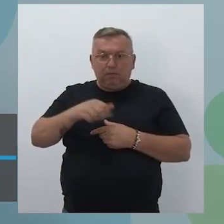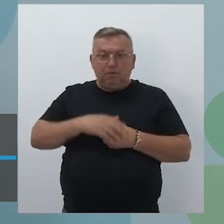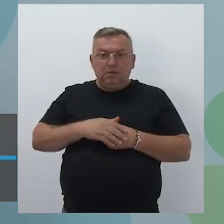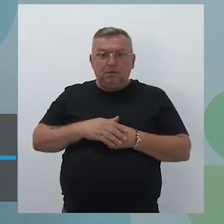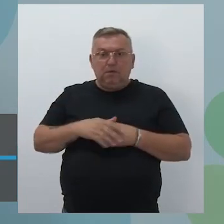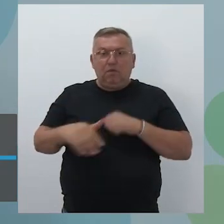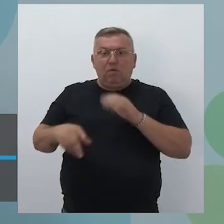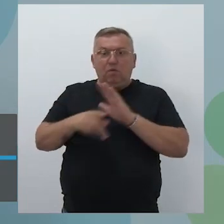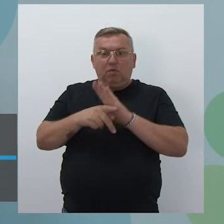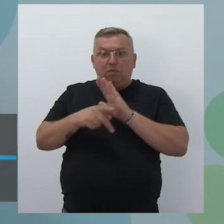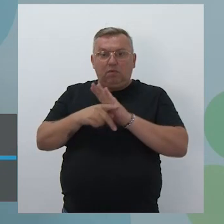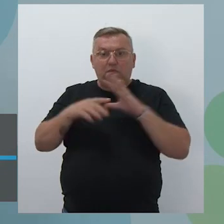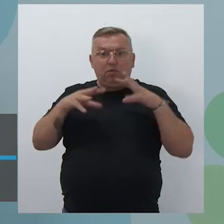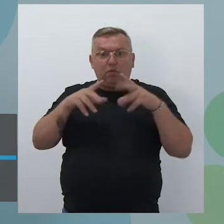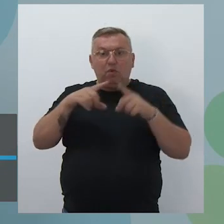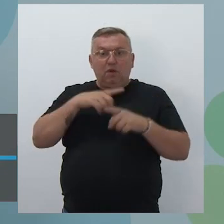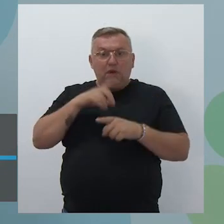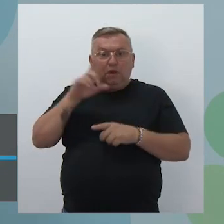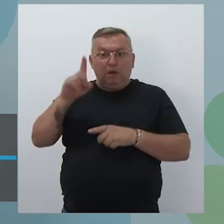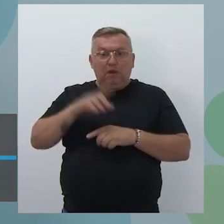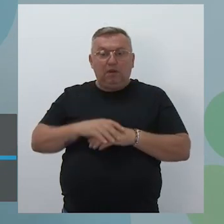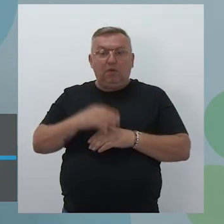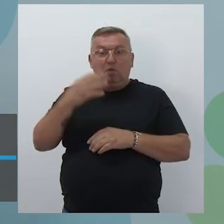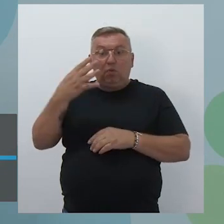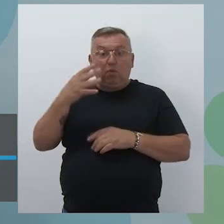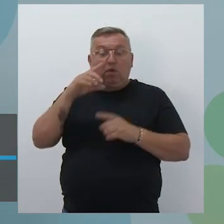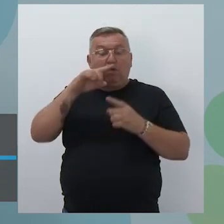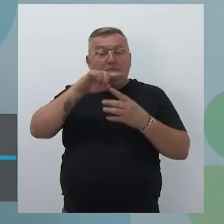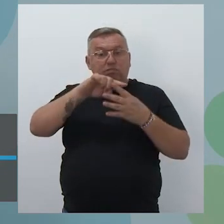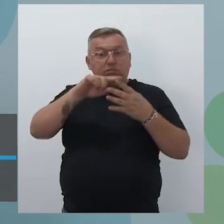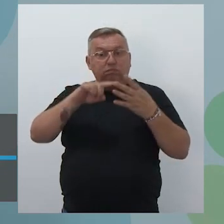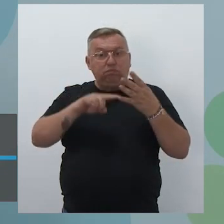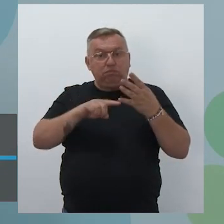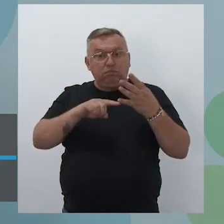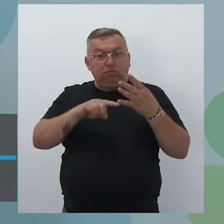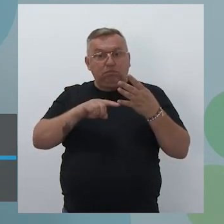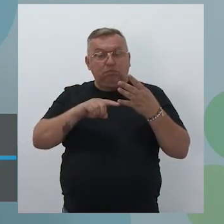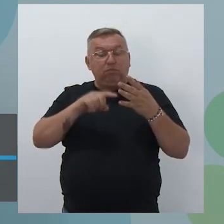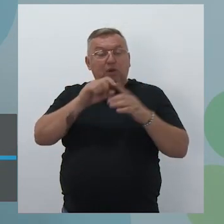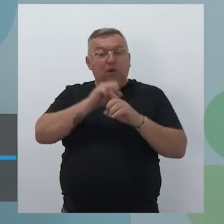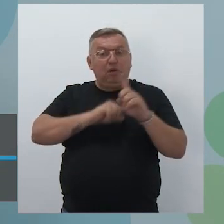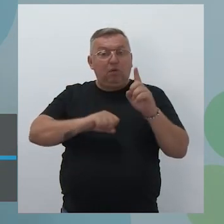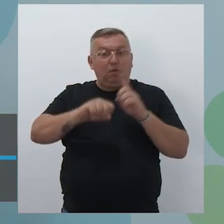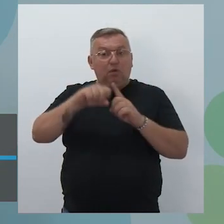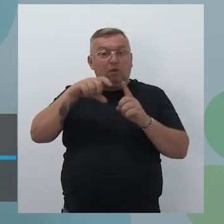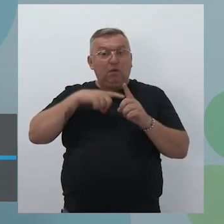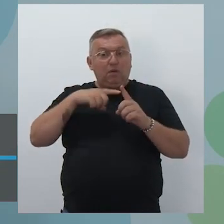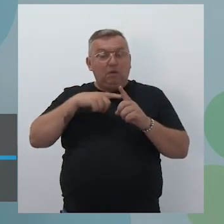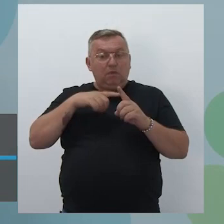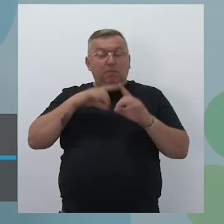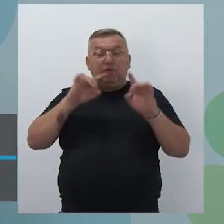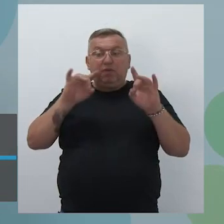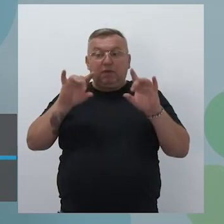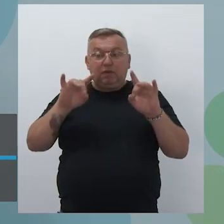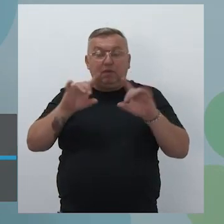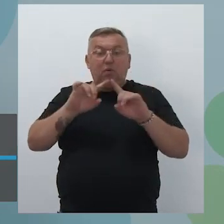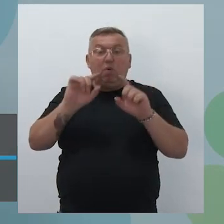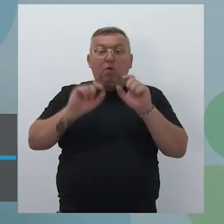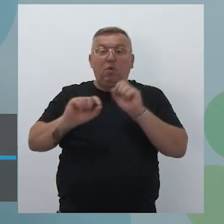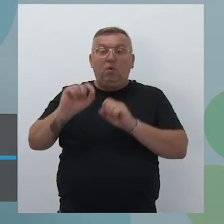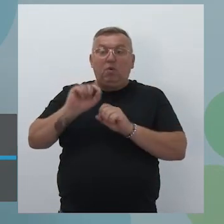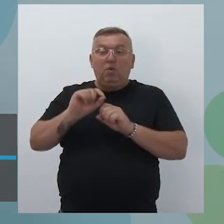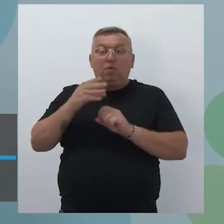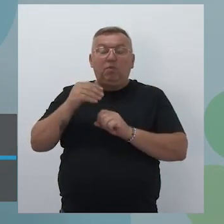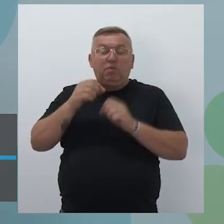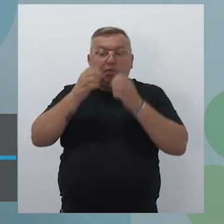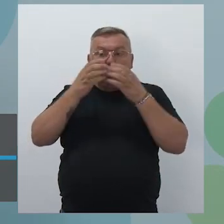especificidades estão todas lá. Os quatro componentes e a sociologia tem a sua especificidade